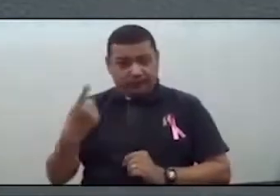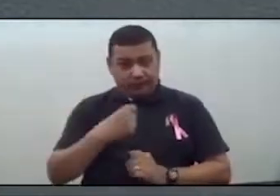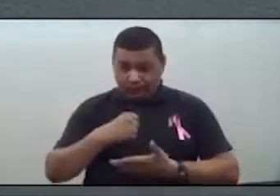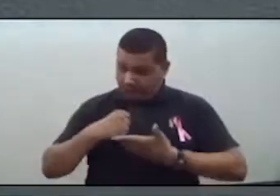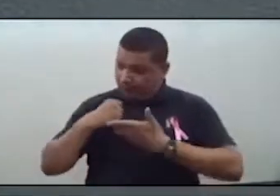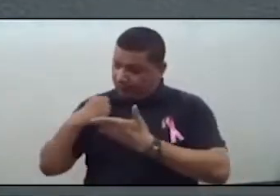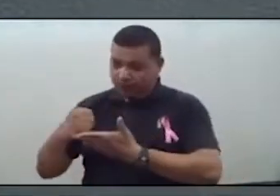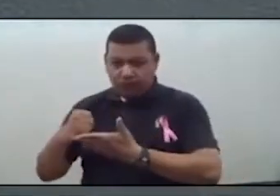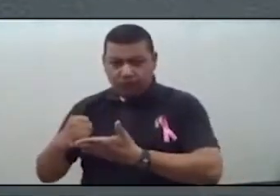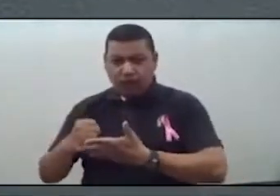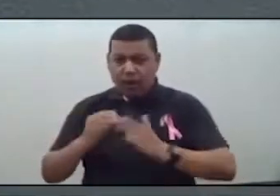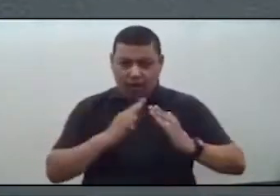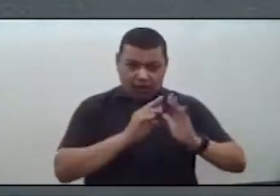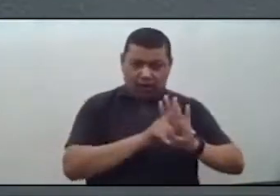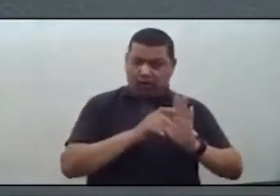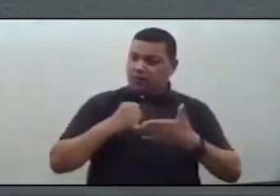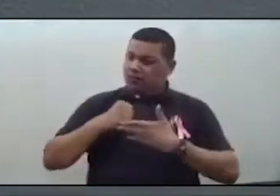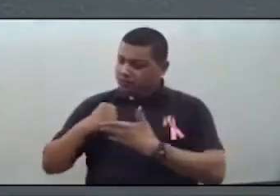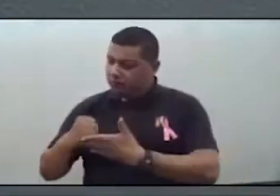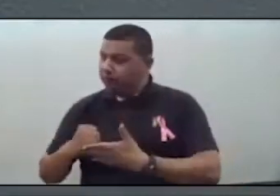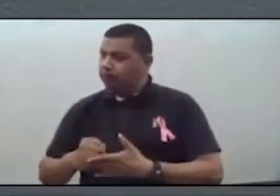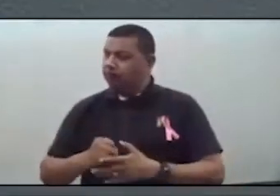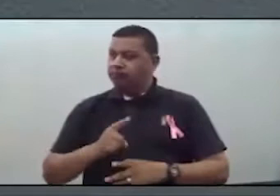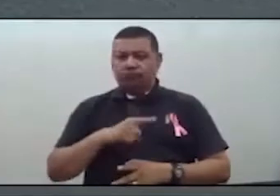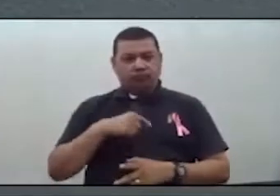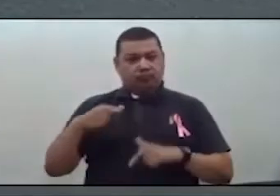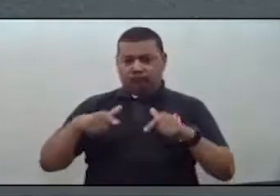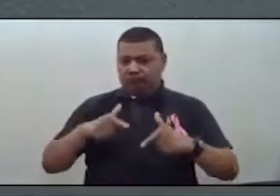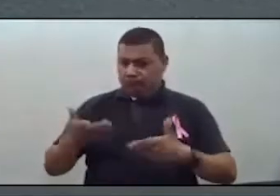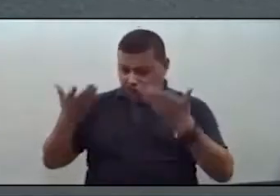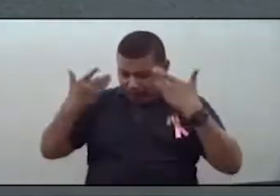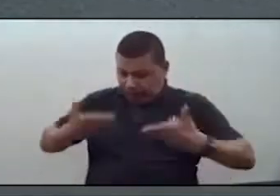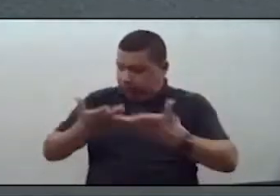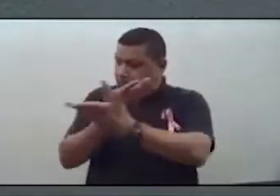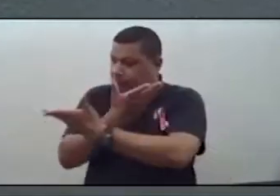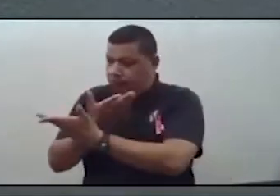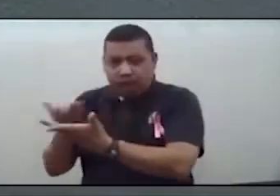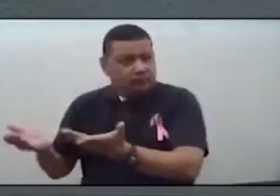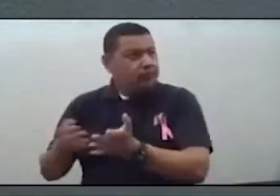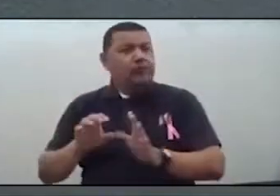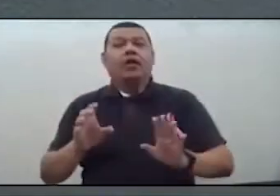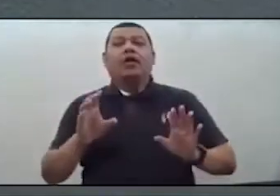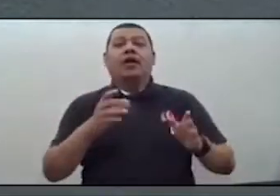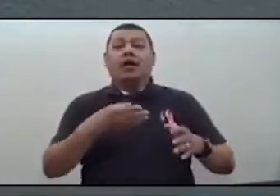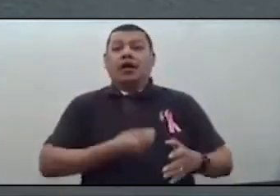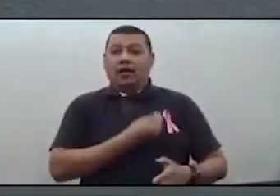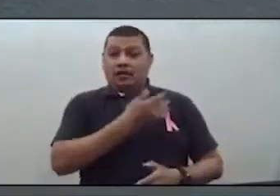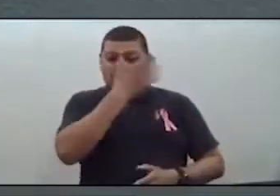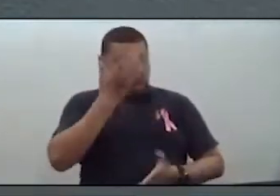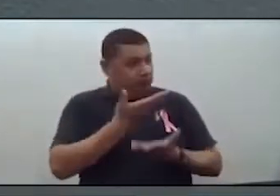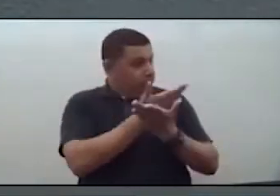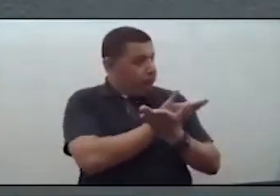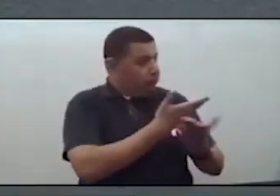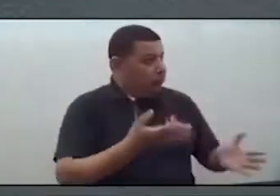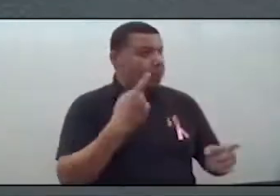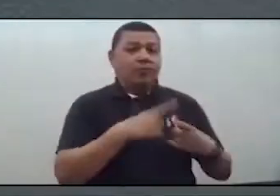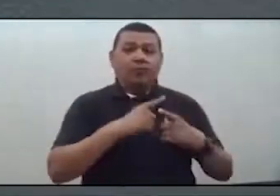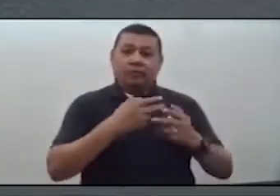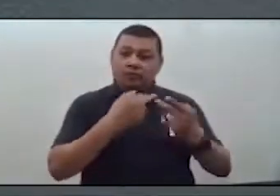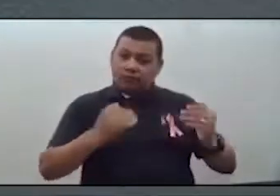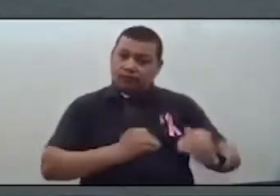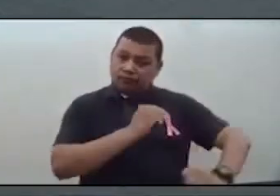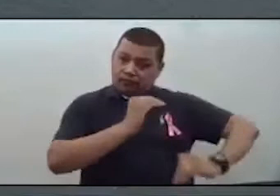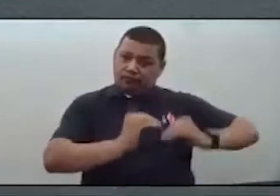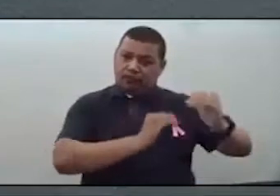como Câmara Municipal, os nossos mandatos estão à disposição da população de Cacoal para que as coisas fluam e